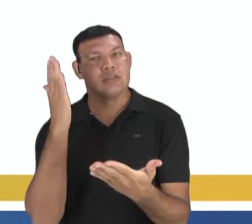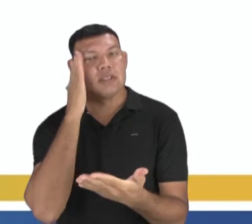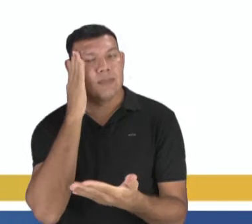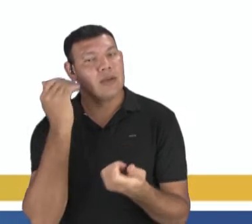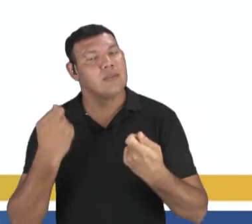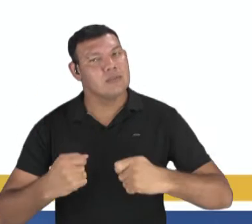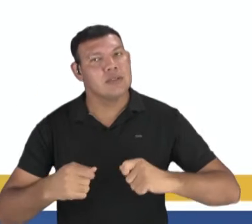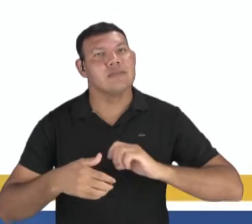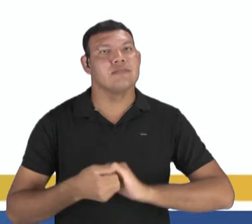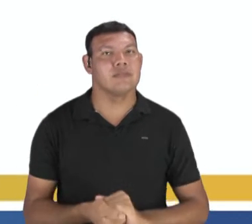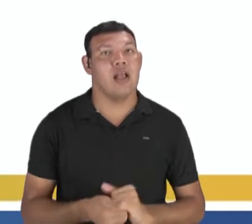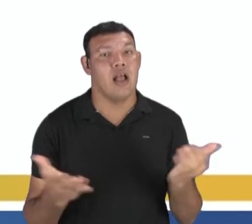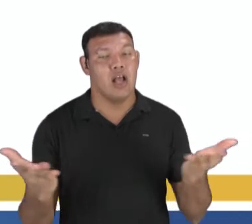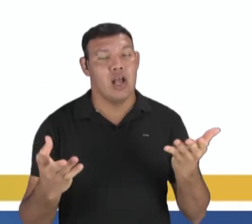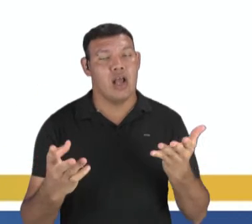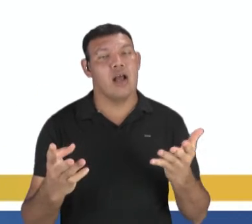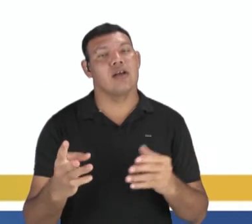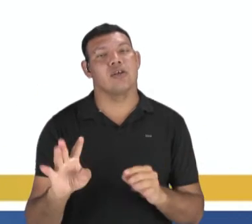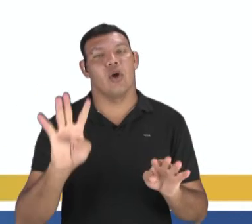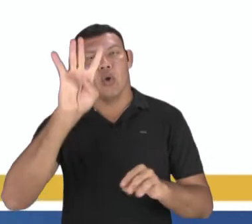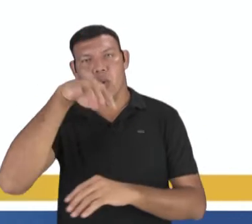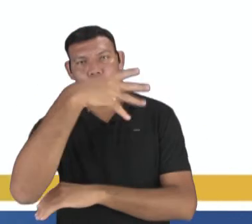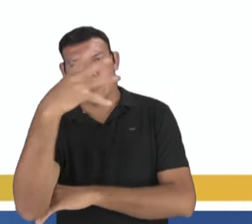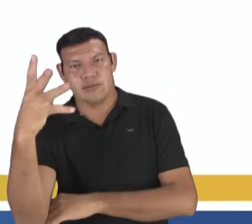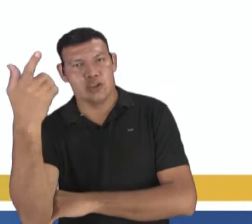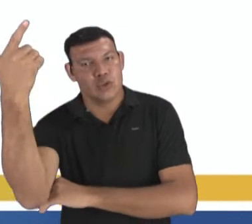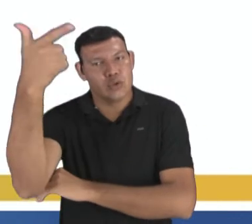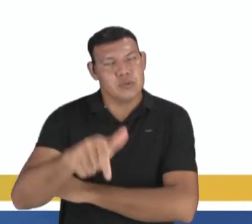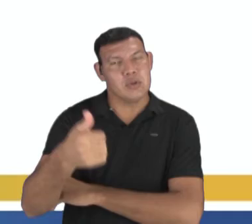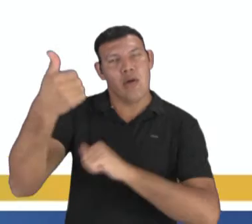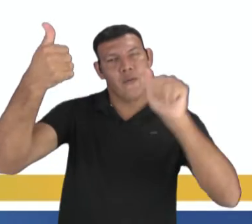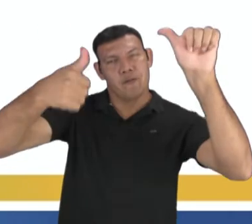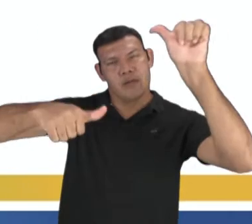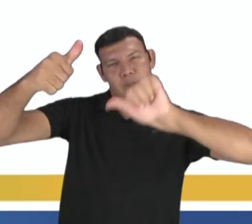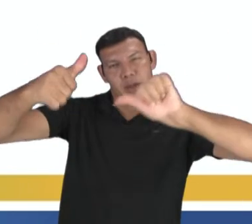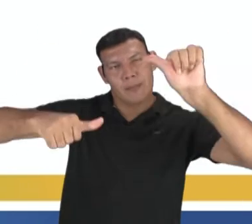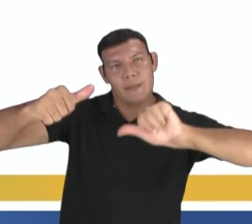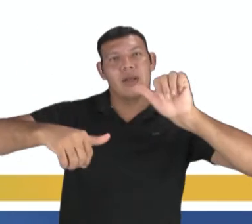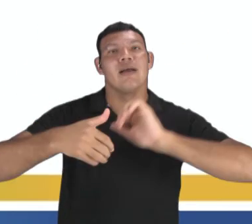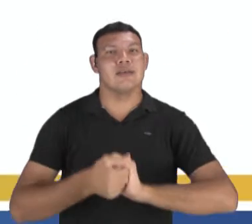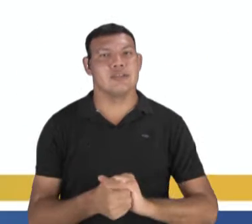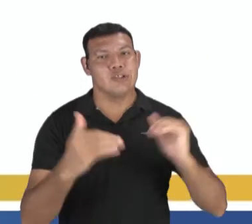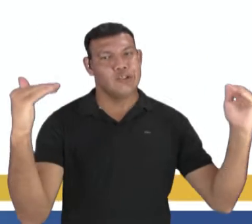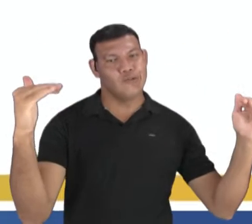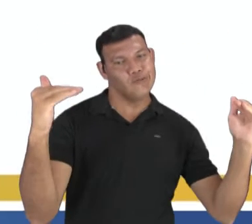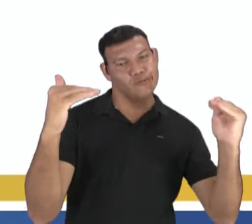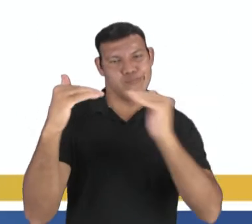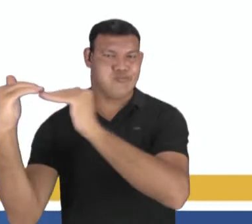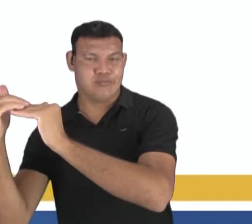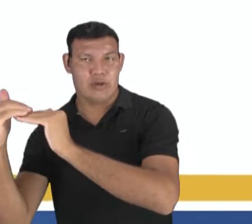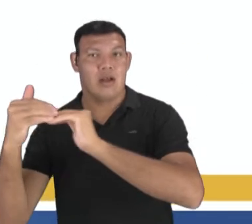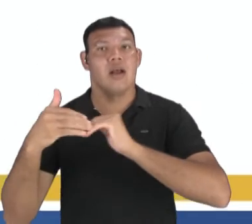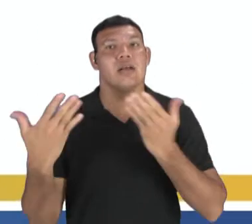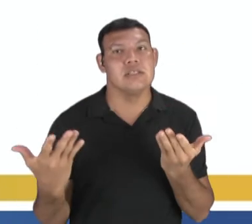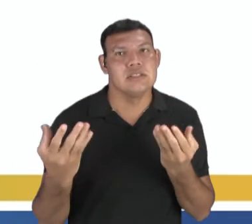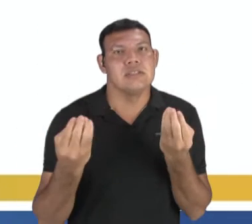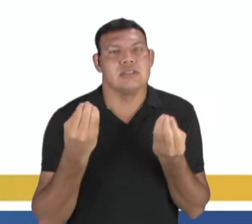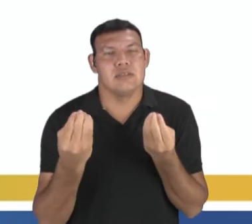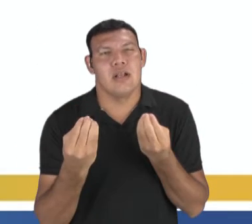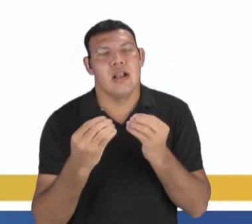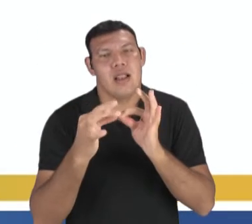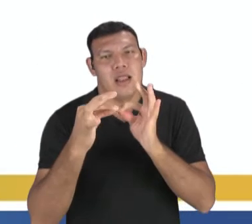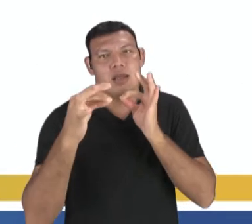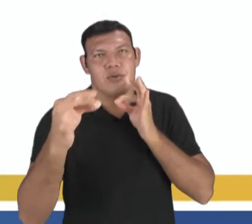aqui, ó. A partir daqui, ó, ele já sai os dois com a mesma velocidade. Então, eu só pego